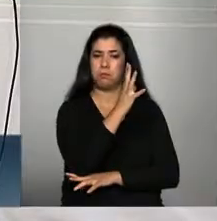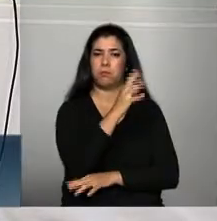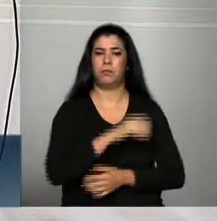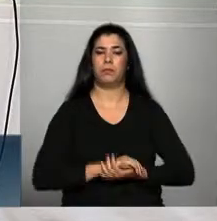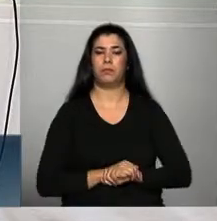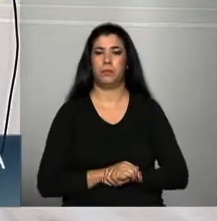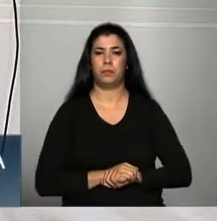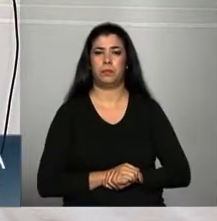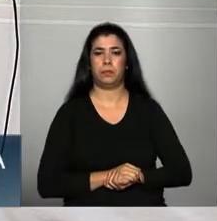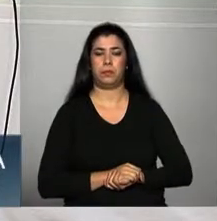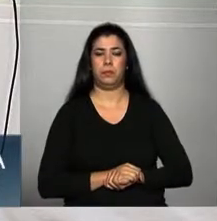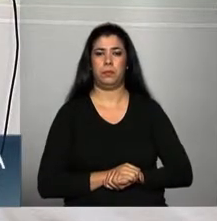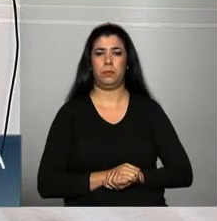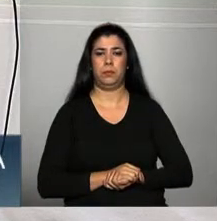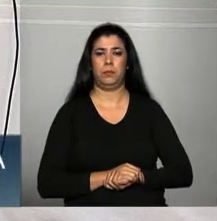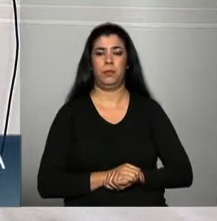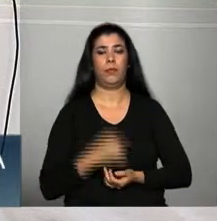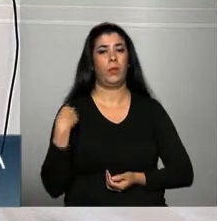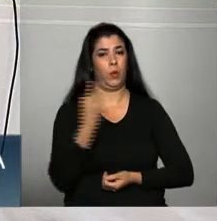Nós também